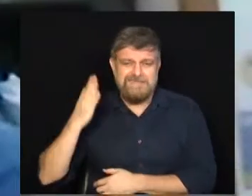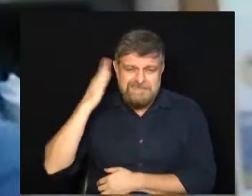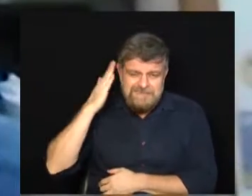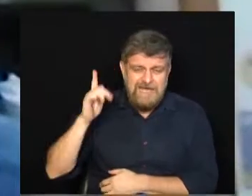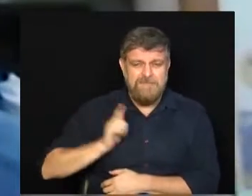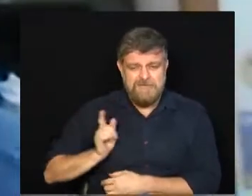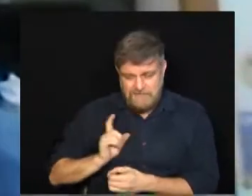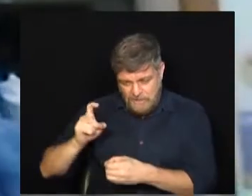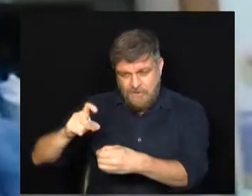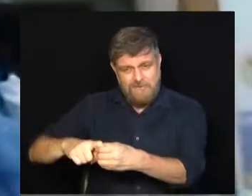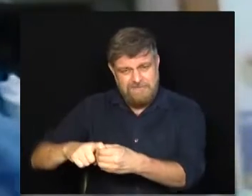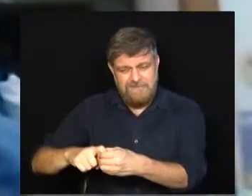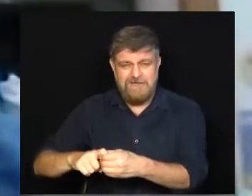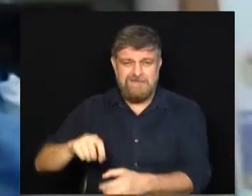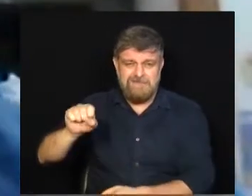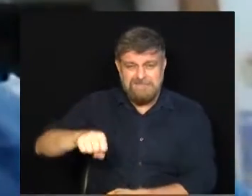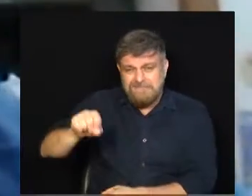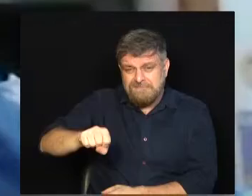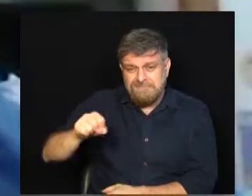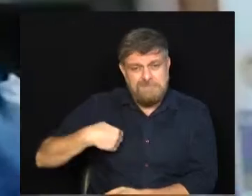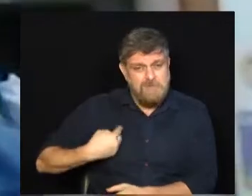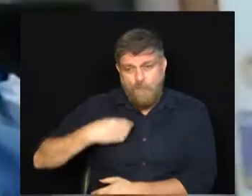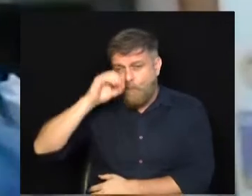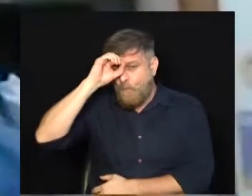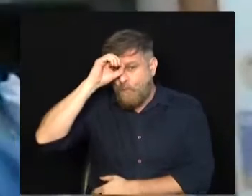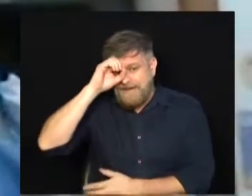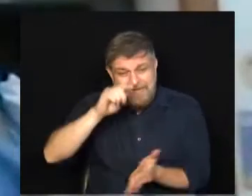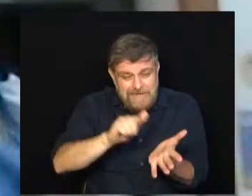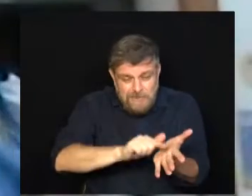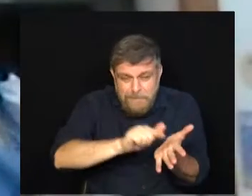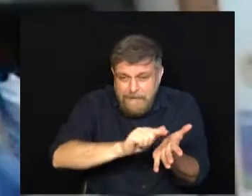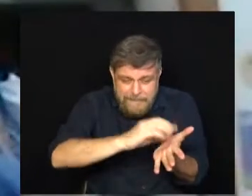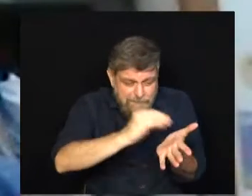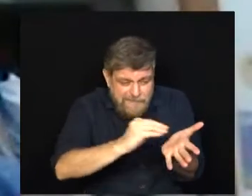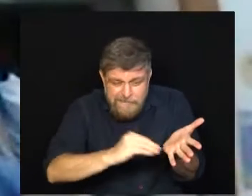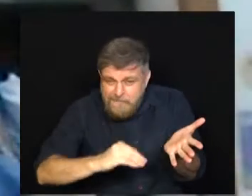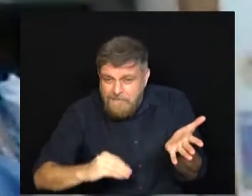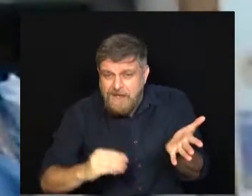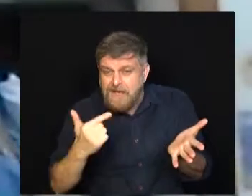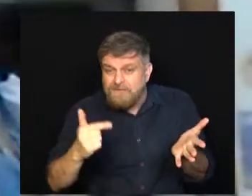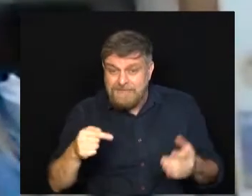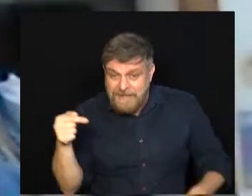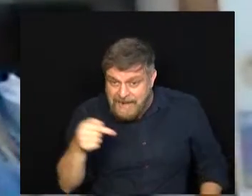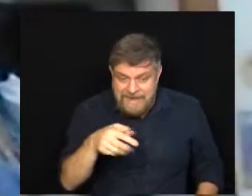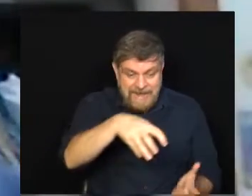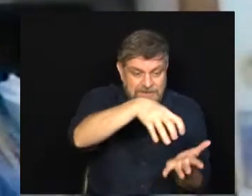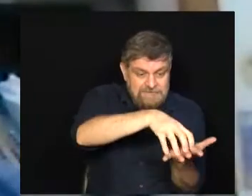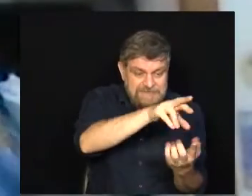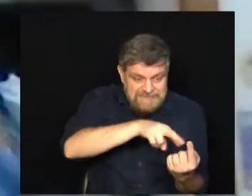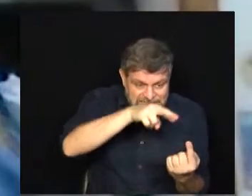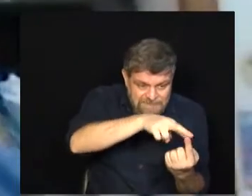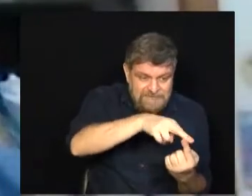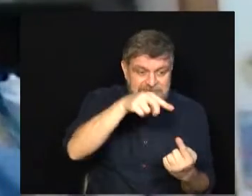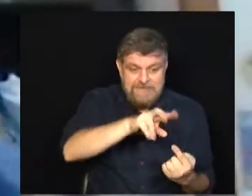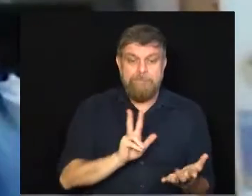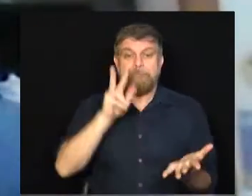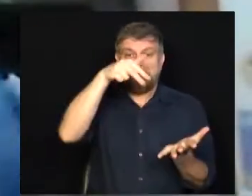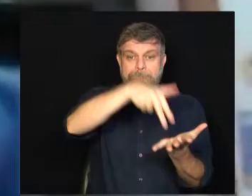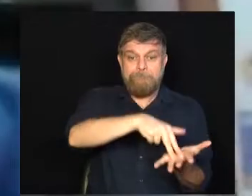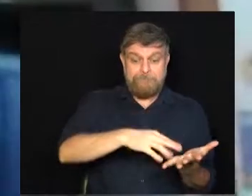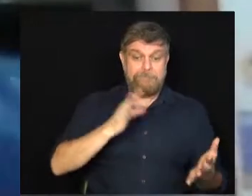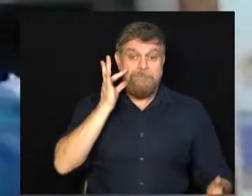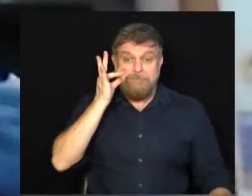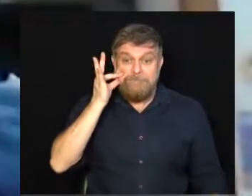eles têm que ser explicitados, nós nunca vimos isso no papel, isso não supre a necessidade que ela tem que estar lá no setor. Ou seja, a pessoa tem que